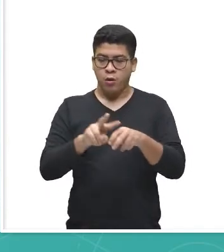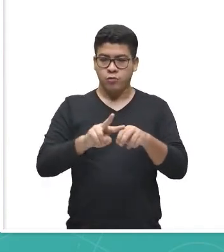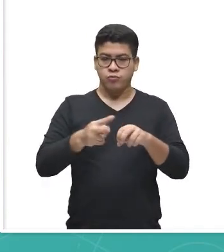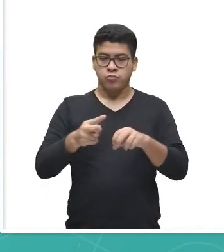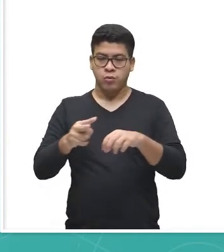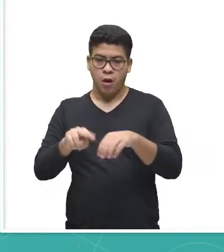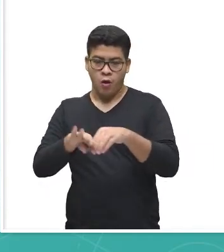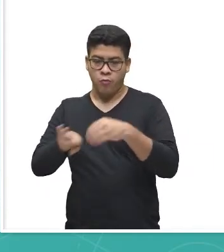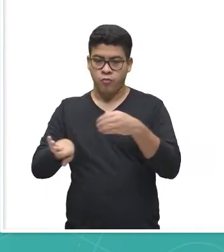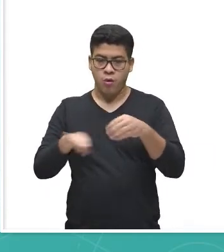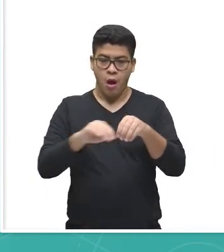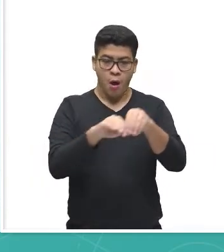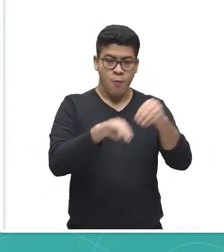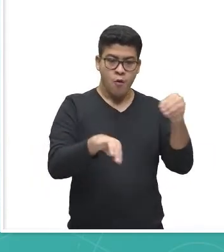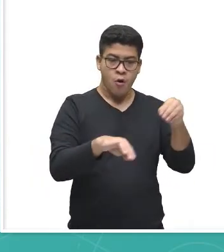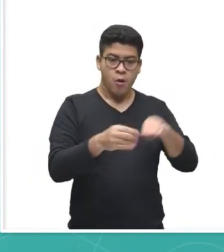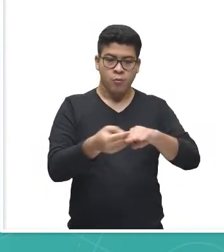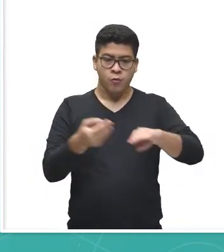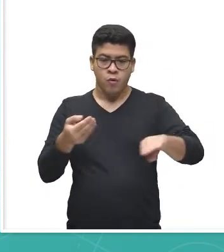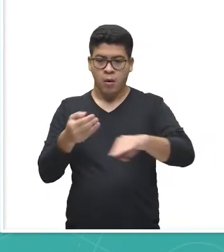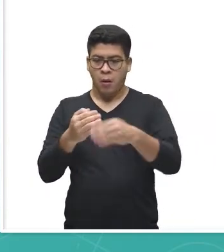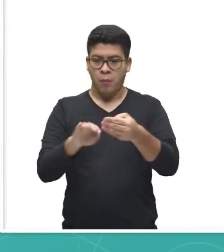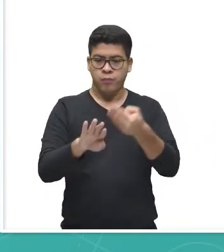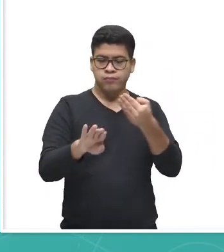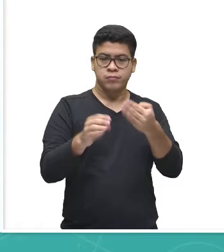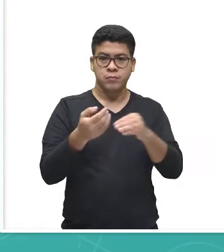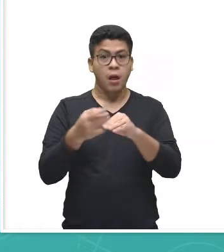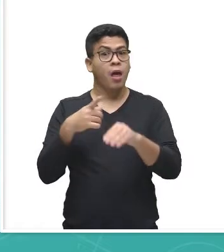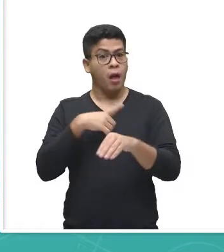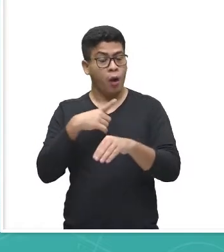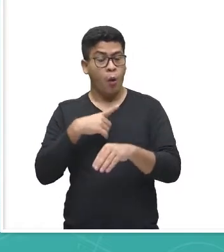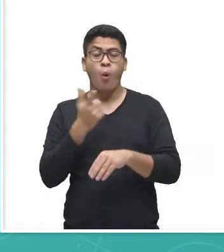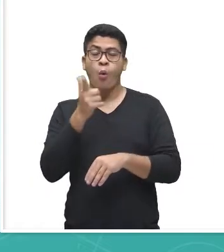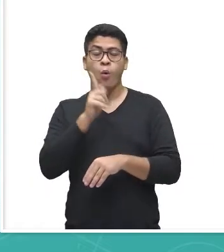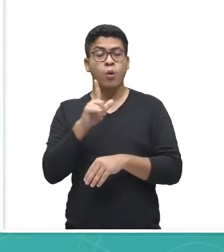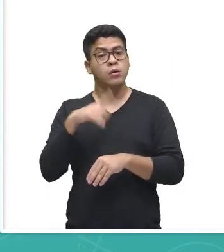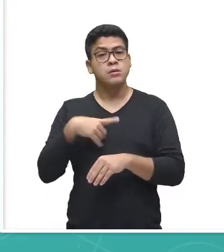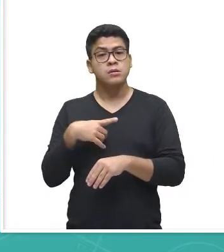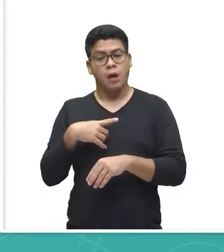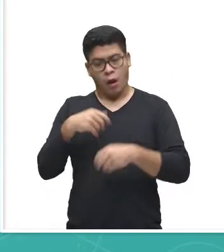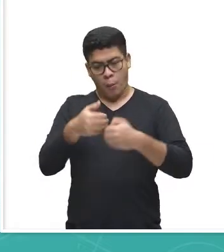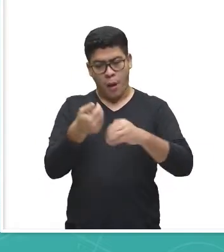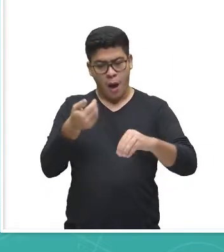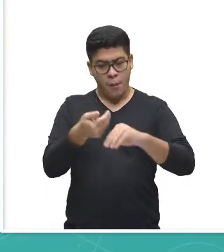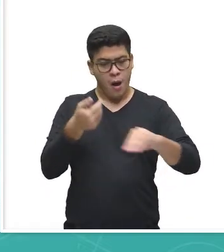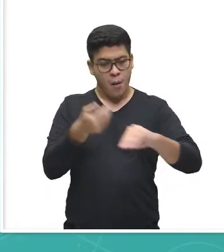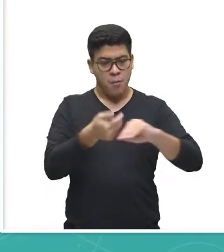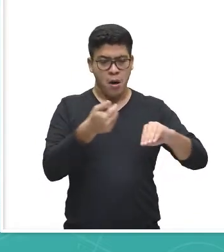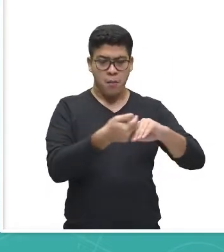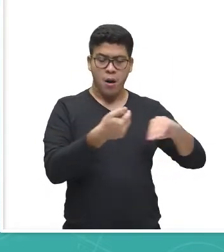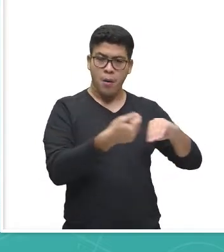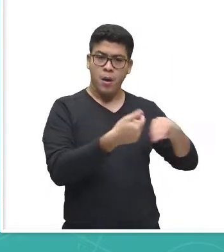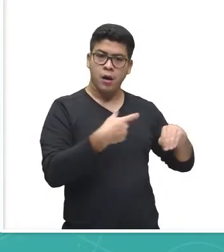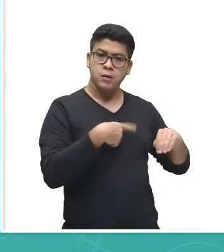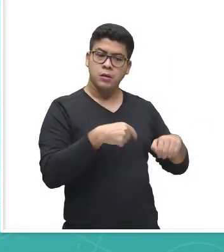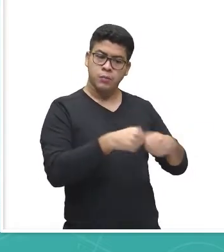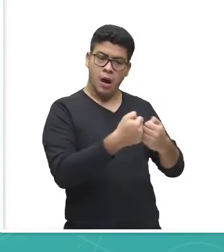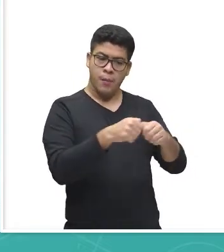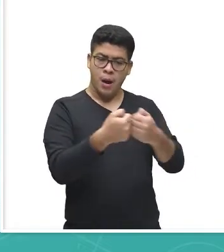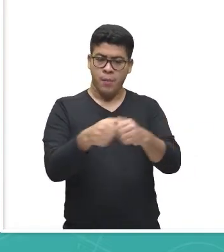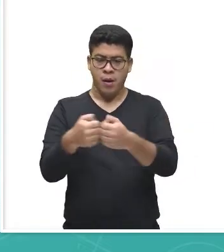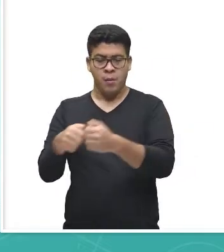menores. Se a pessoa quisesse quebrar ainda mais esse copo, ela ia conseguir, né? Ela pegar esses pedaços aqui de